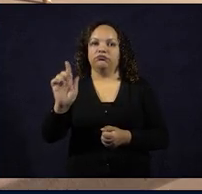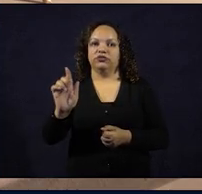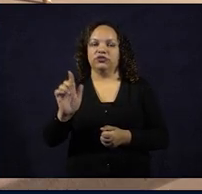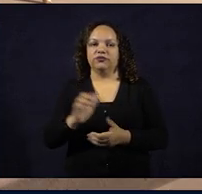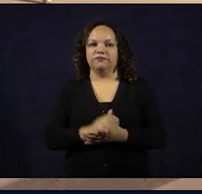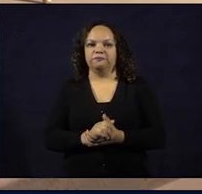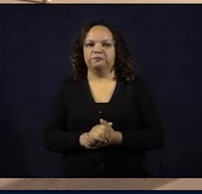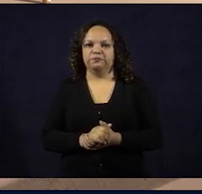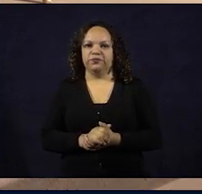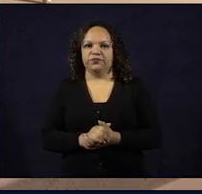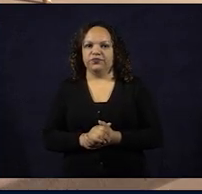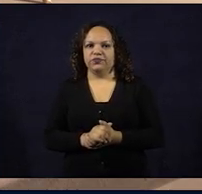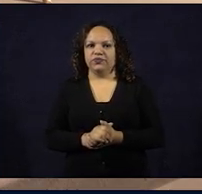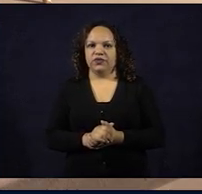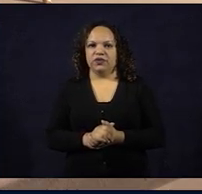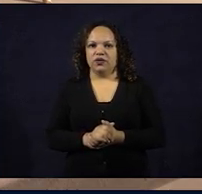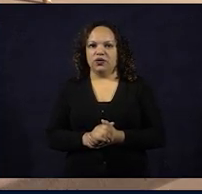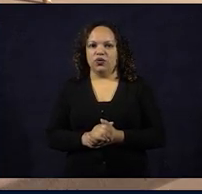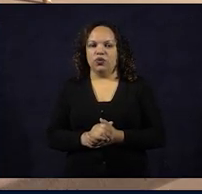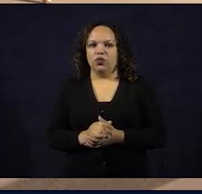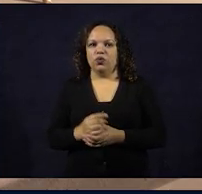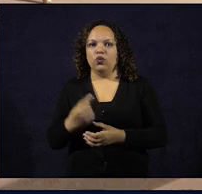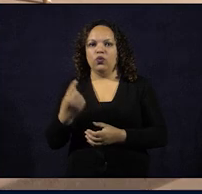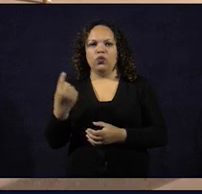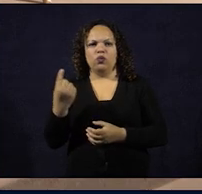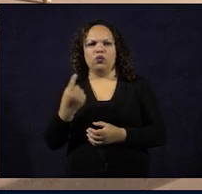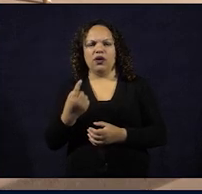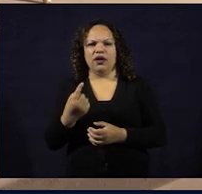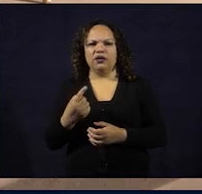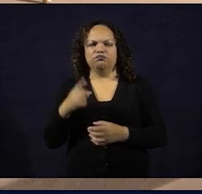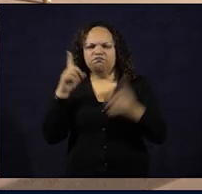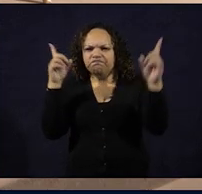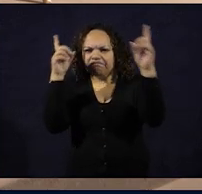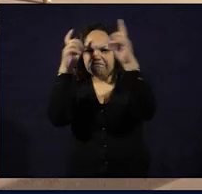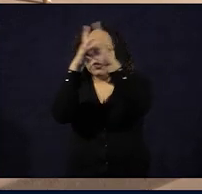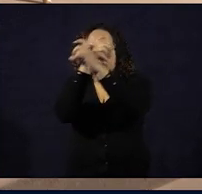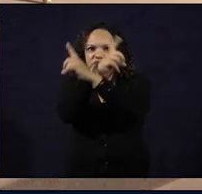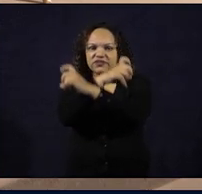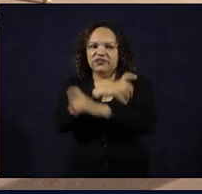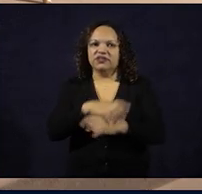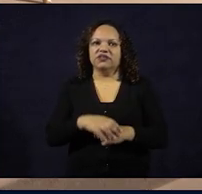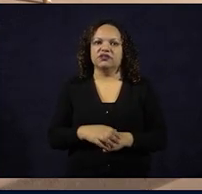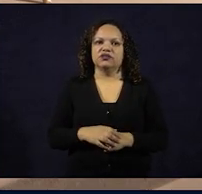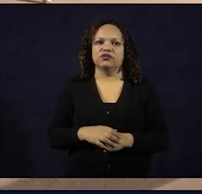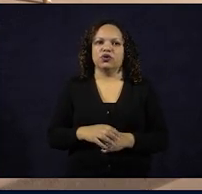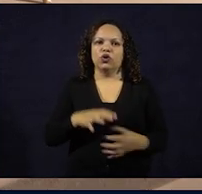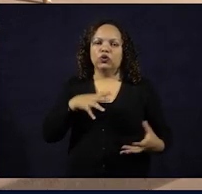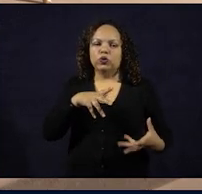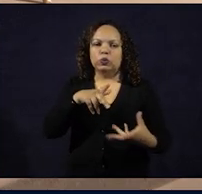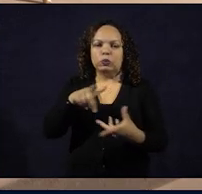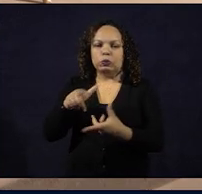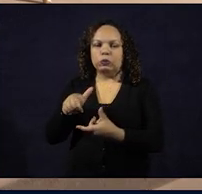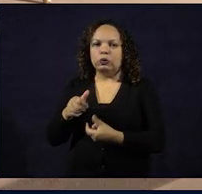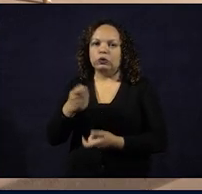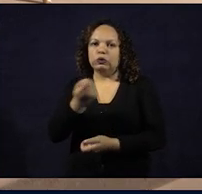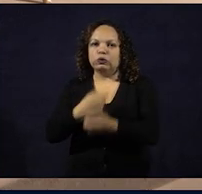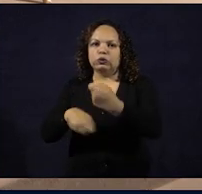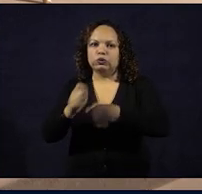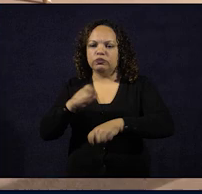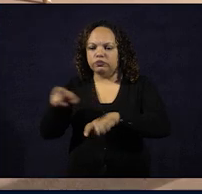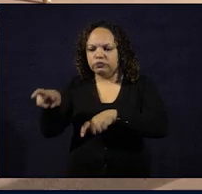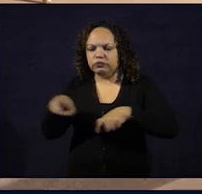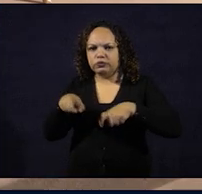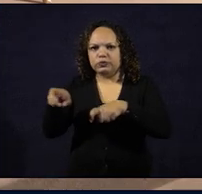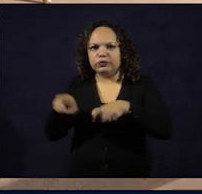Olha é um IPO ele é difícil né Principalmente aí no mundo Agro realmente a gente tem